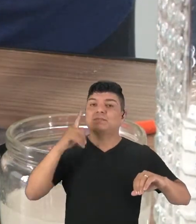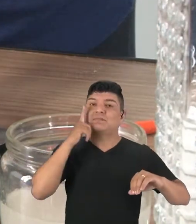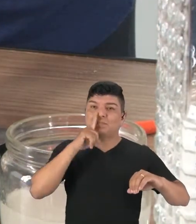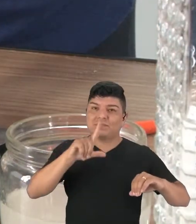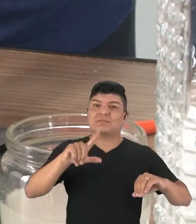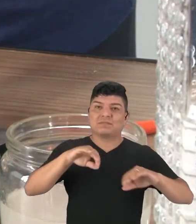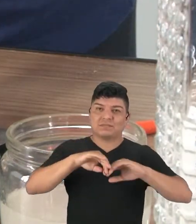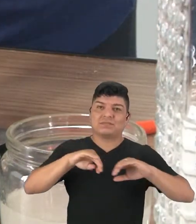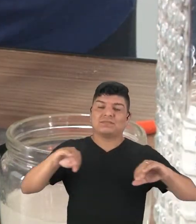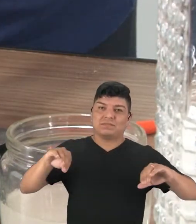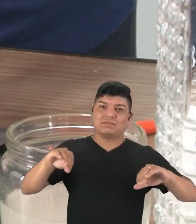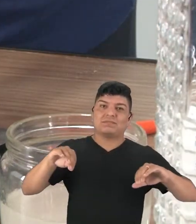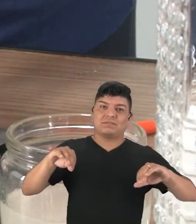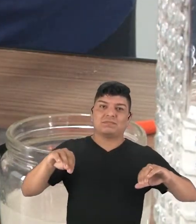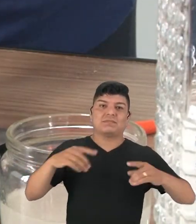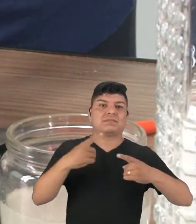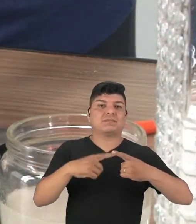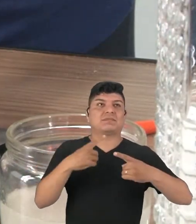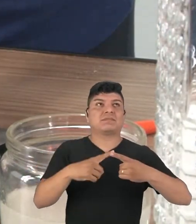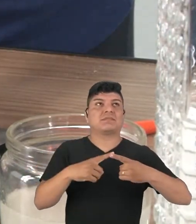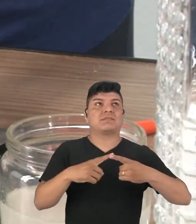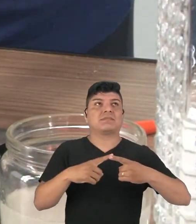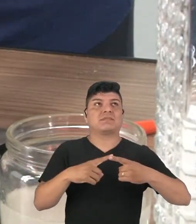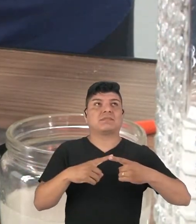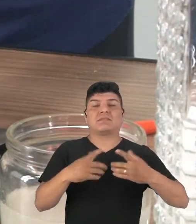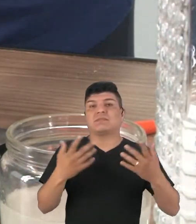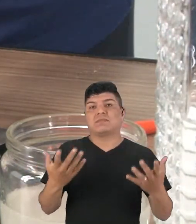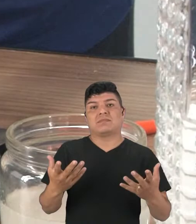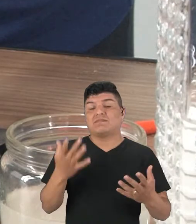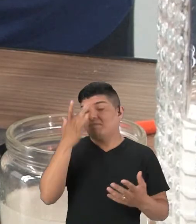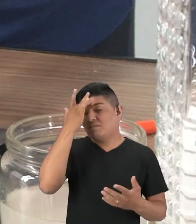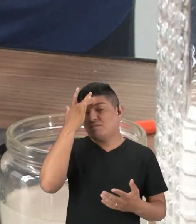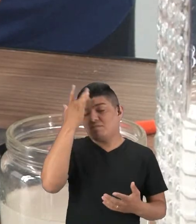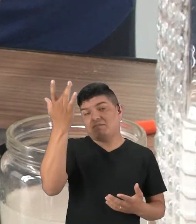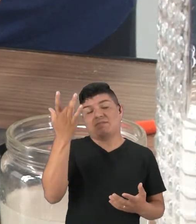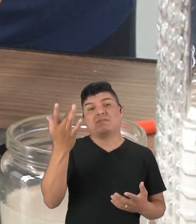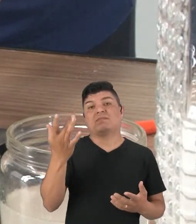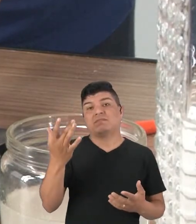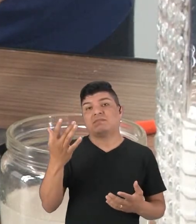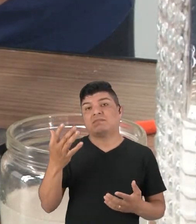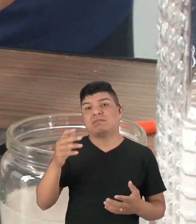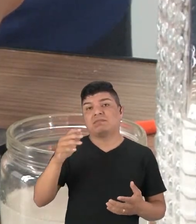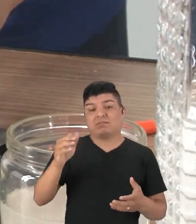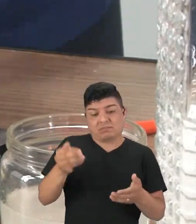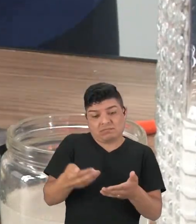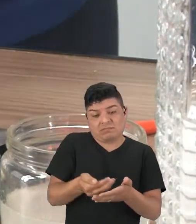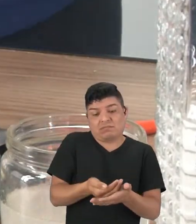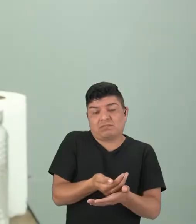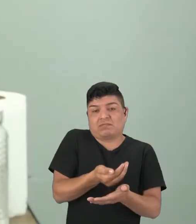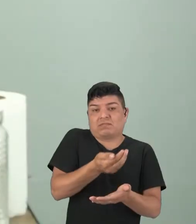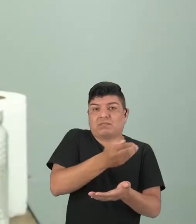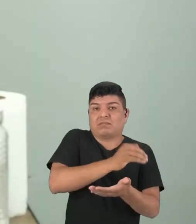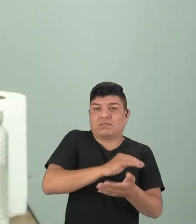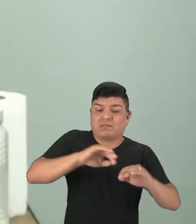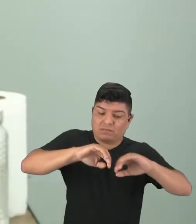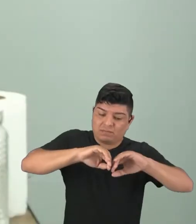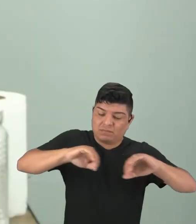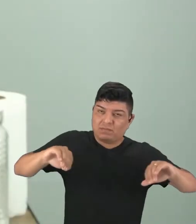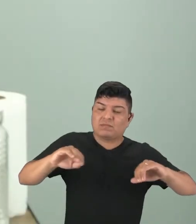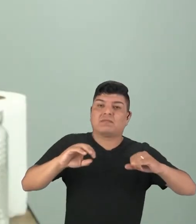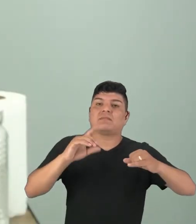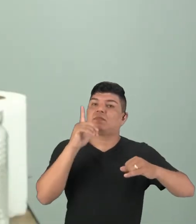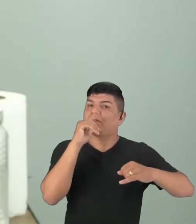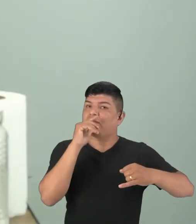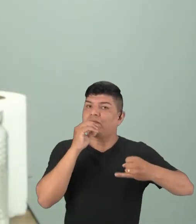consigo separá-lo. Usando o quê? Facilmente eu separo usando uma peneira. Eu consigo separar a água do